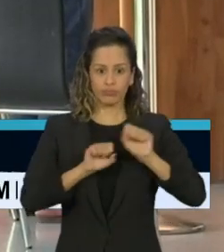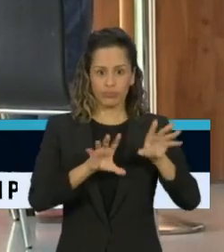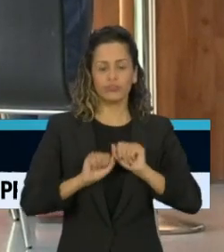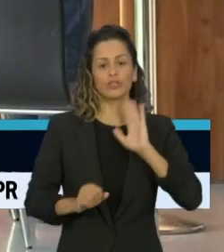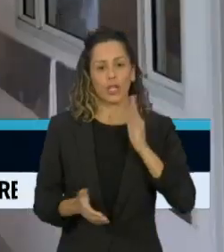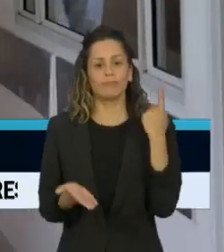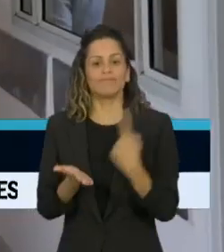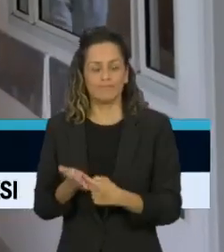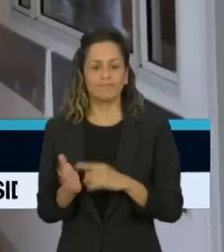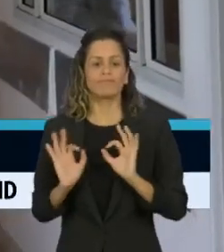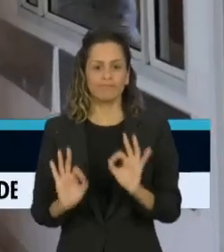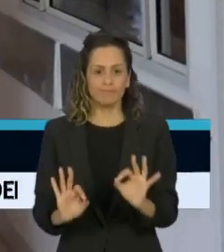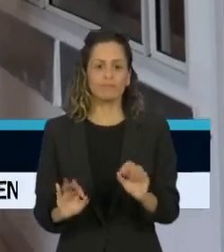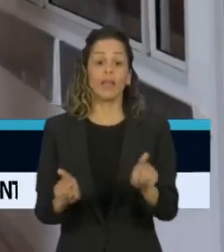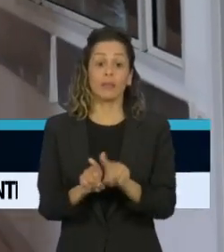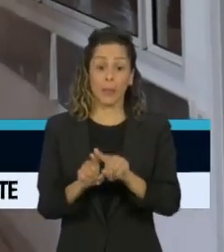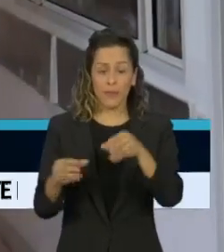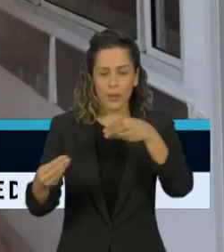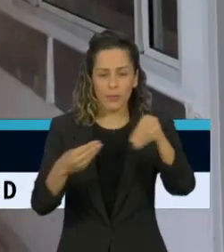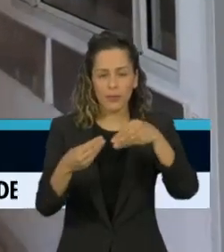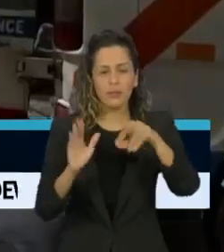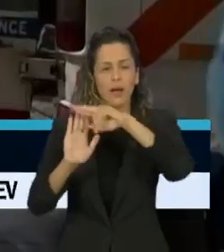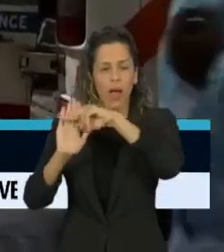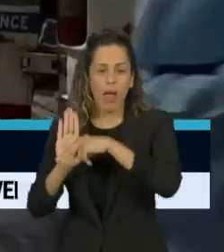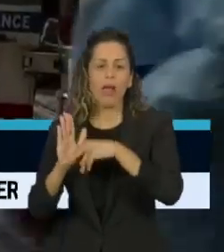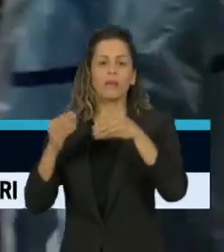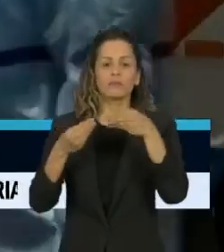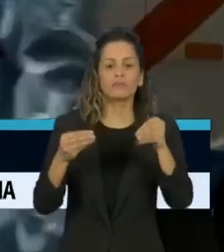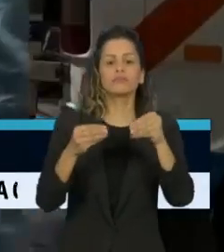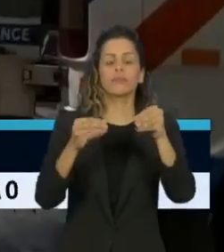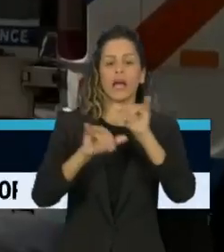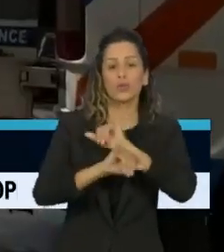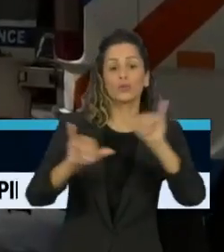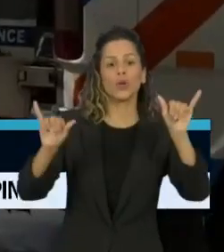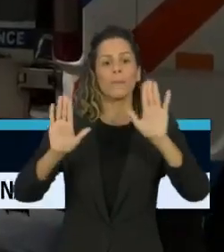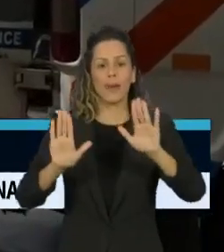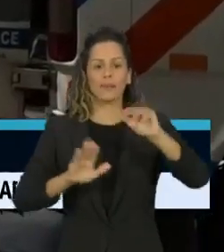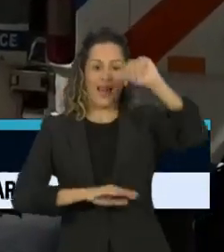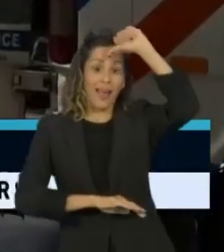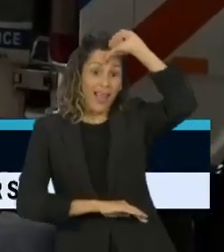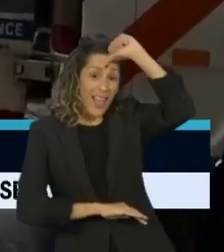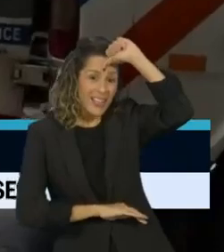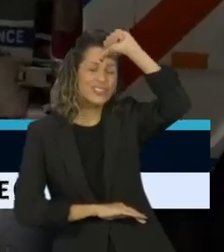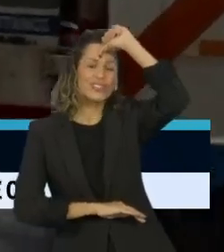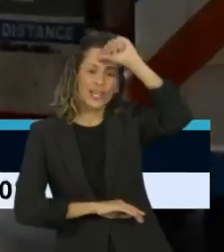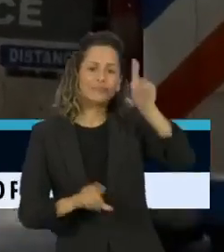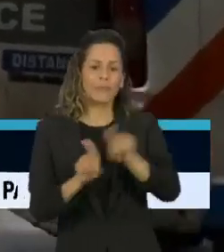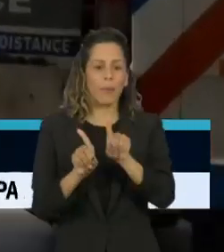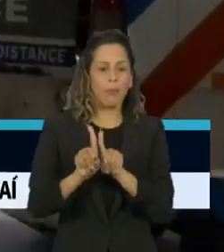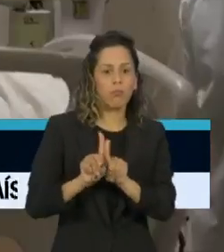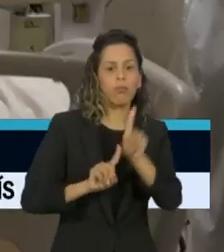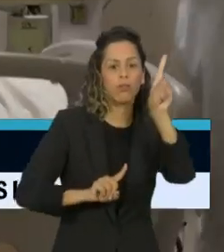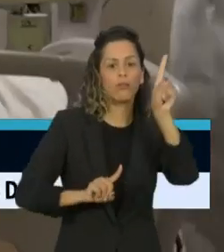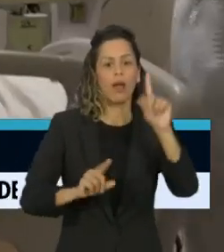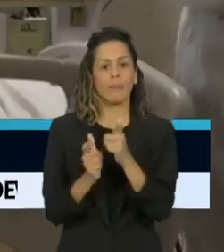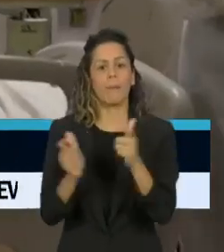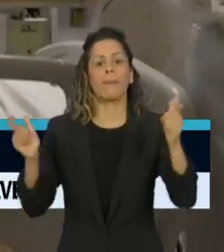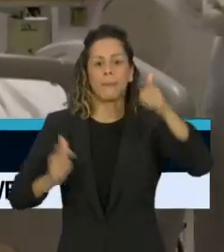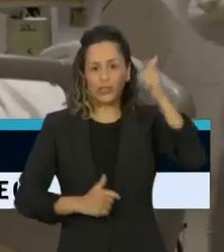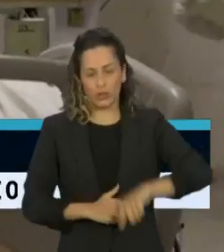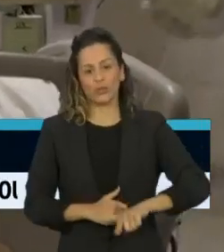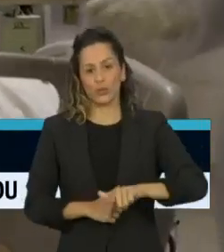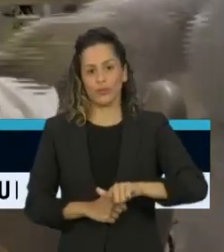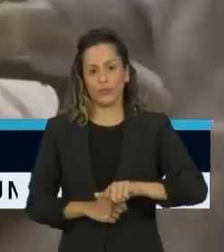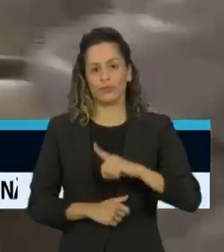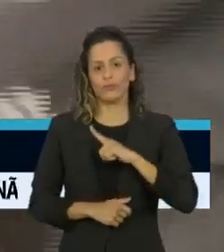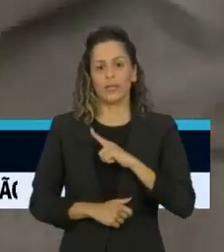que anunciou a flexibilização parcial da quarentena, a Índia registrou o maior índice diário de novos casos. Foram quase